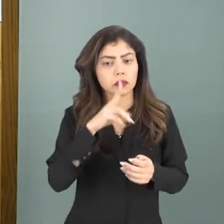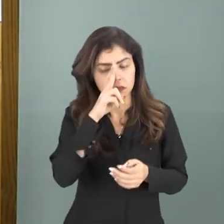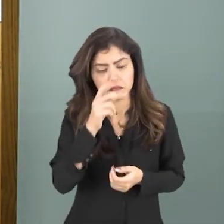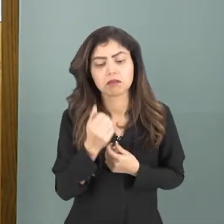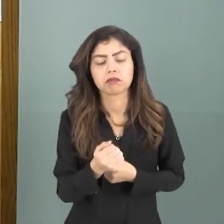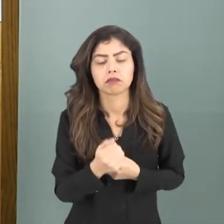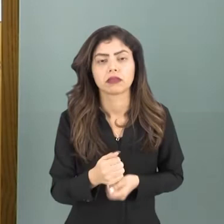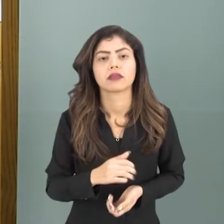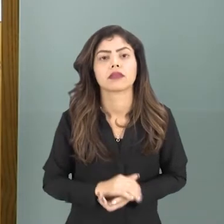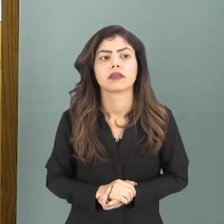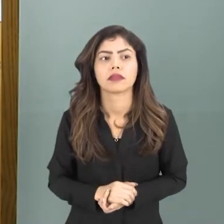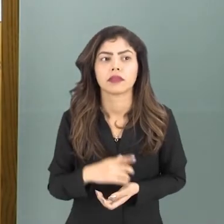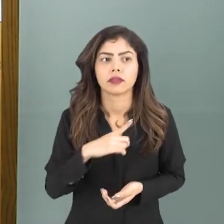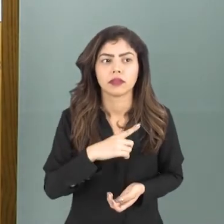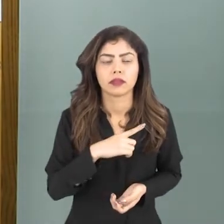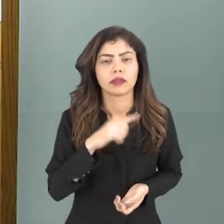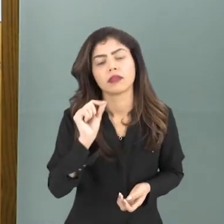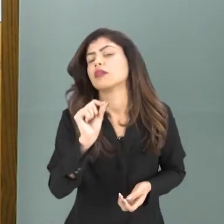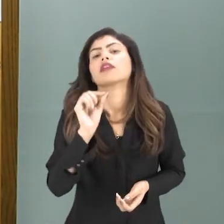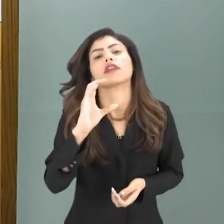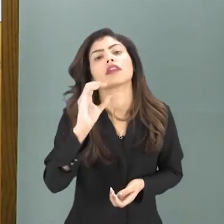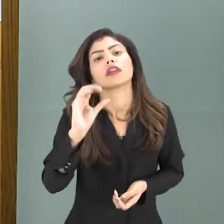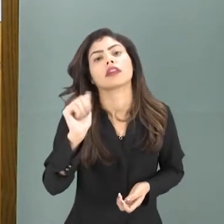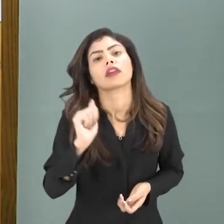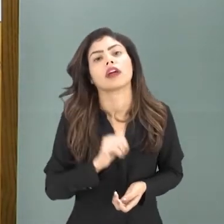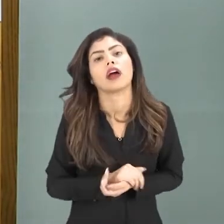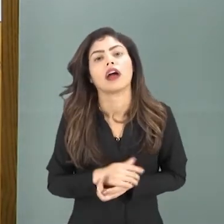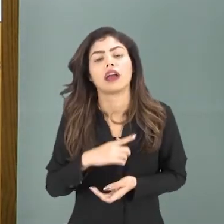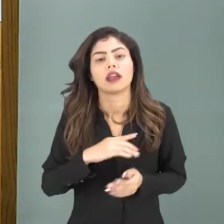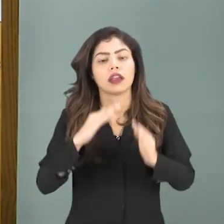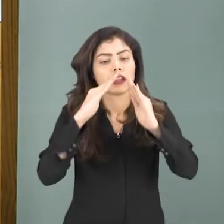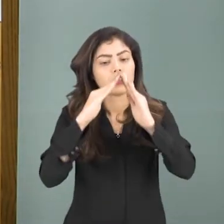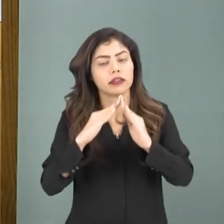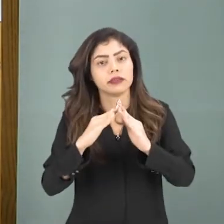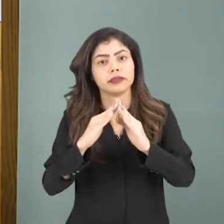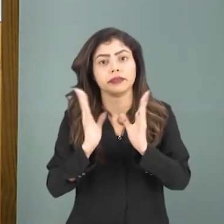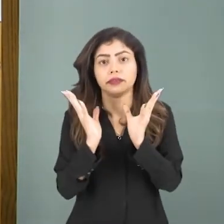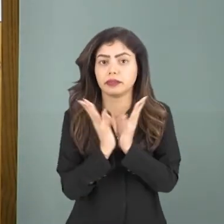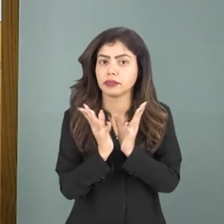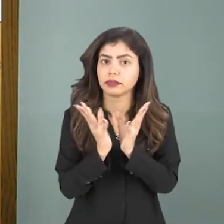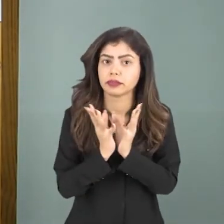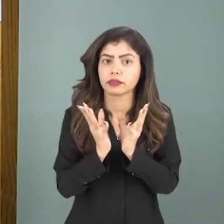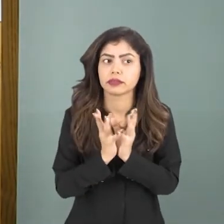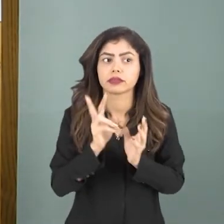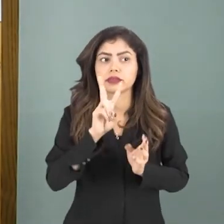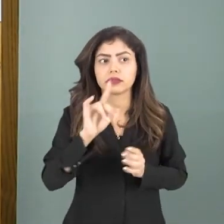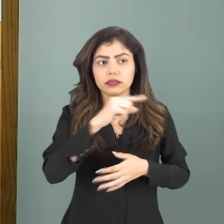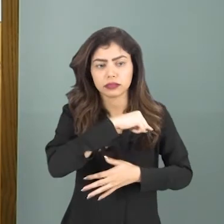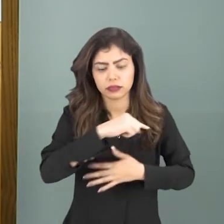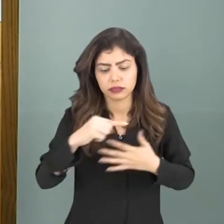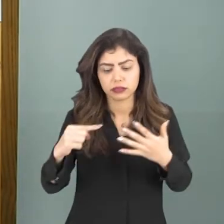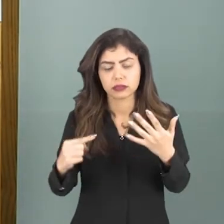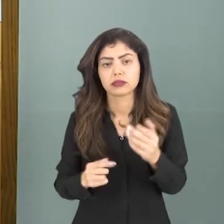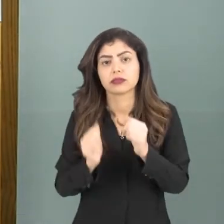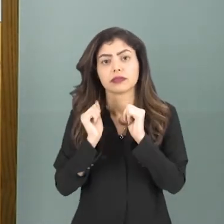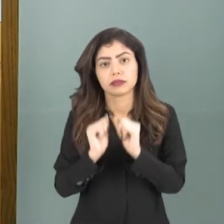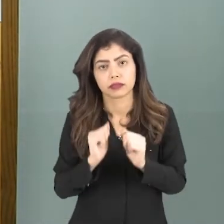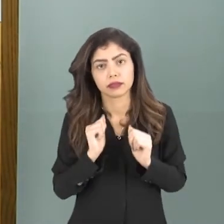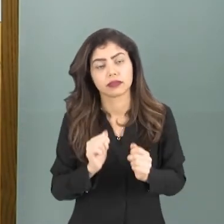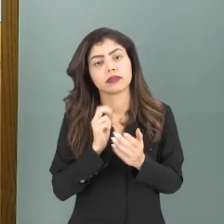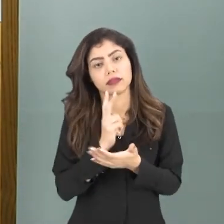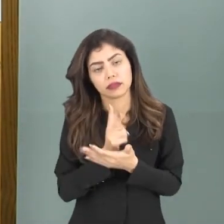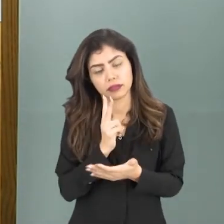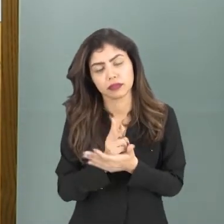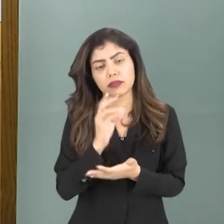bem resistente. A oca é um tipo de moradia coletiva. Várias famílias